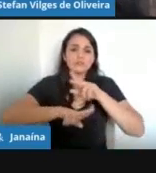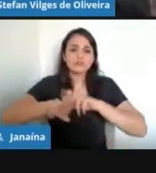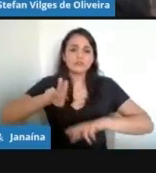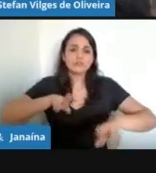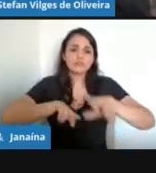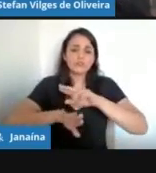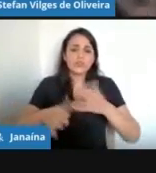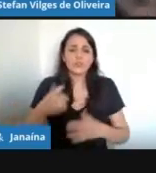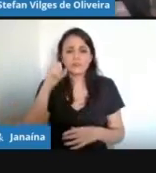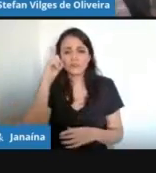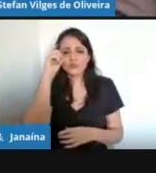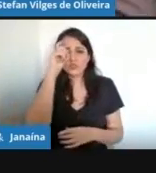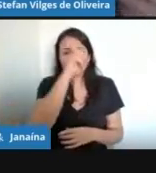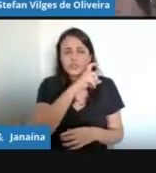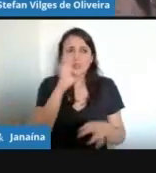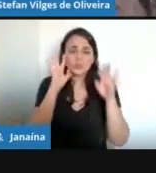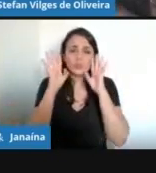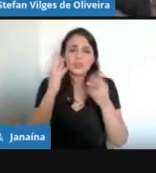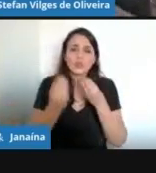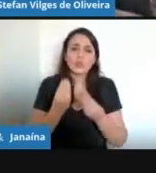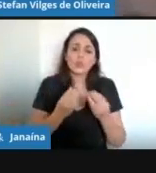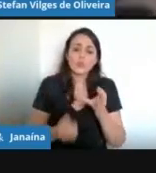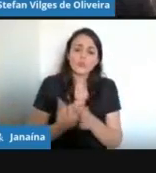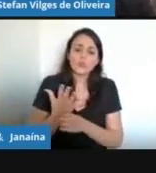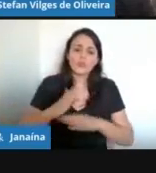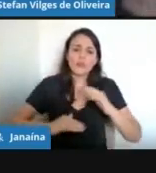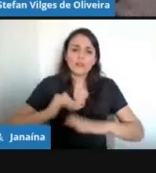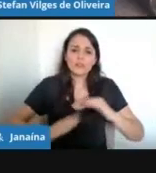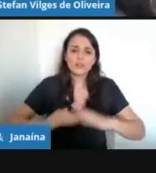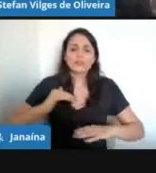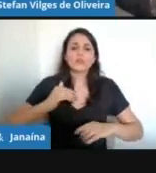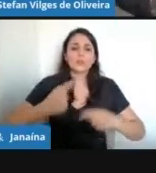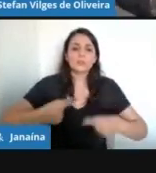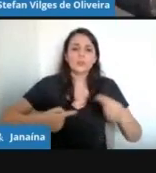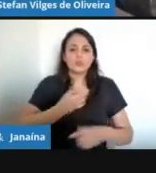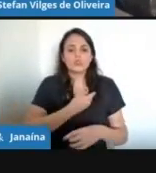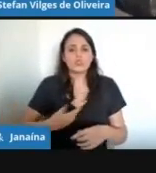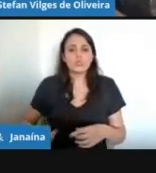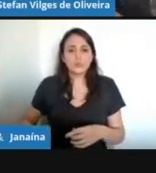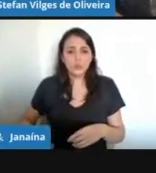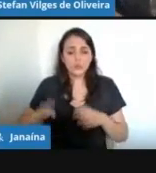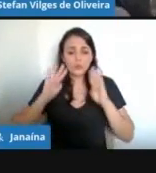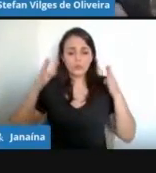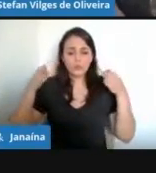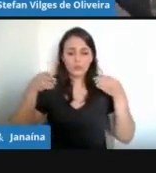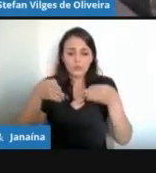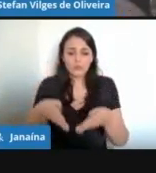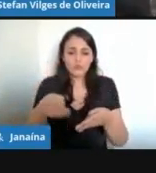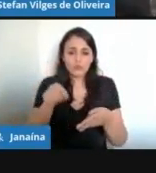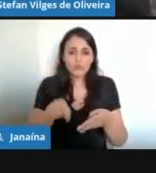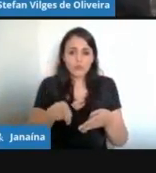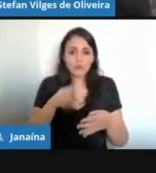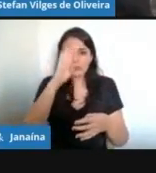fica difícil pensar em políticas públicas que sejam direcionadas do nível